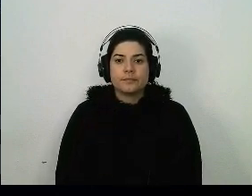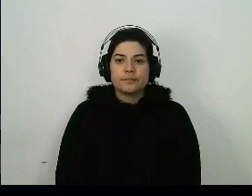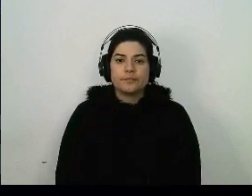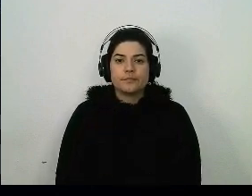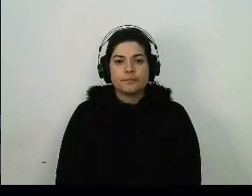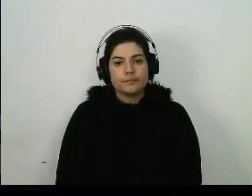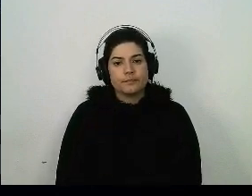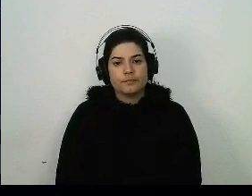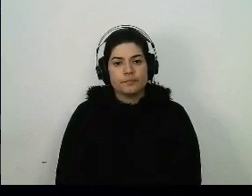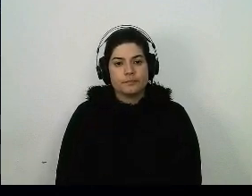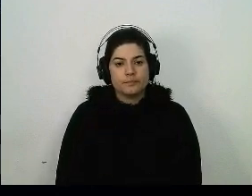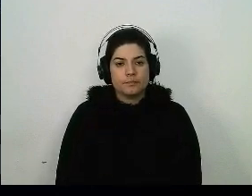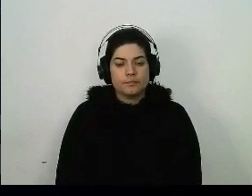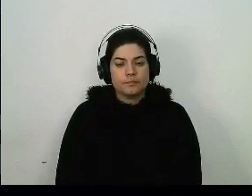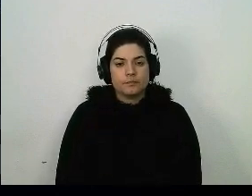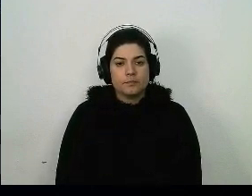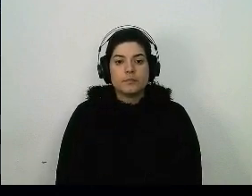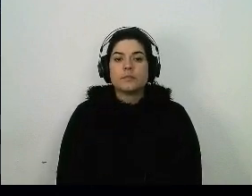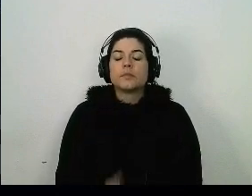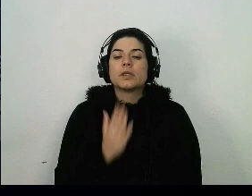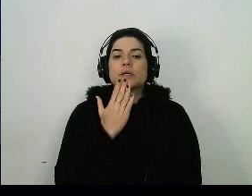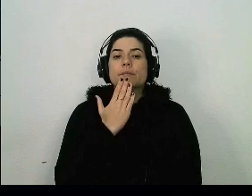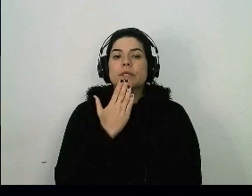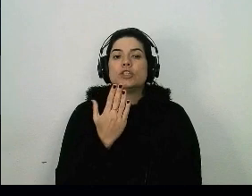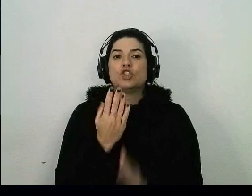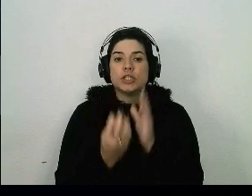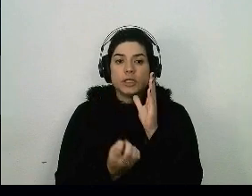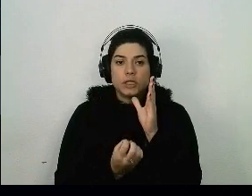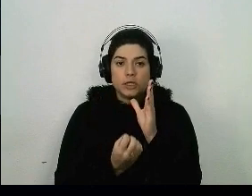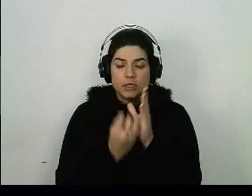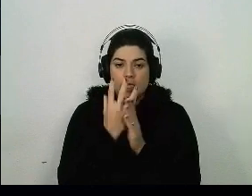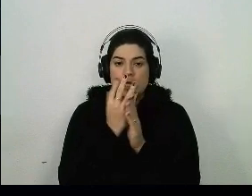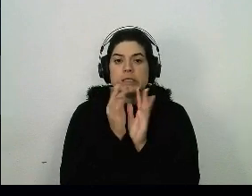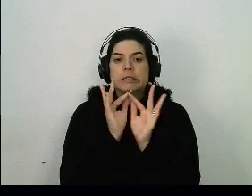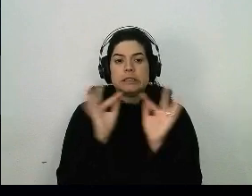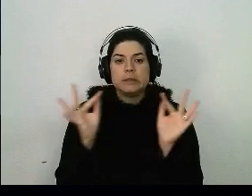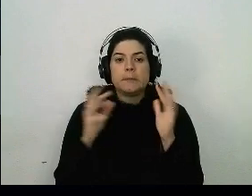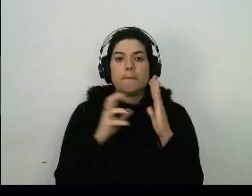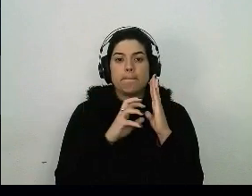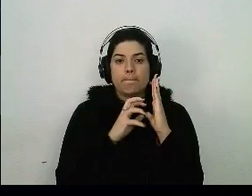Pronto. Vai pedir aqui para criar um simples banco de dados.